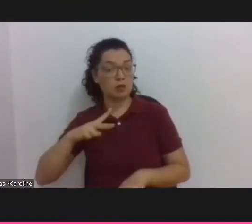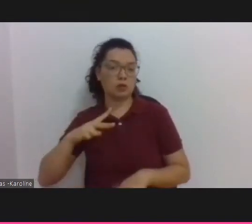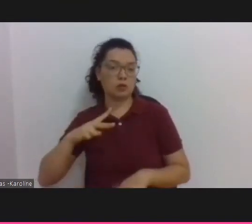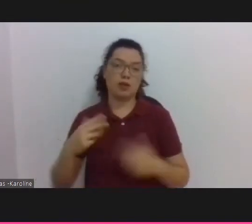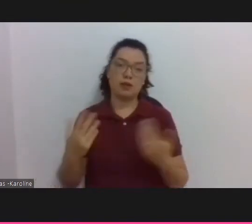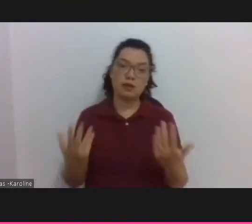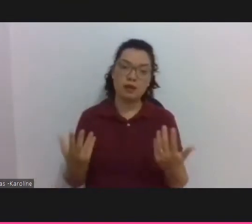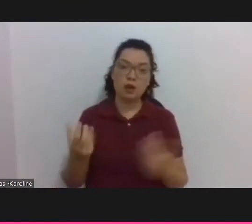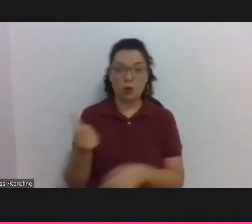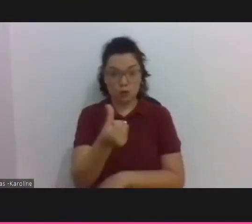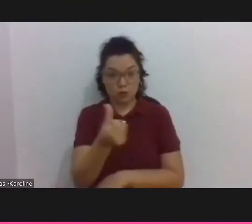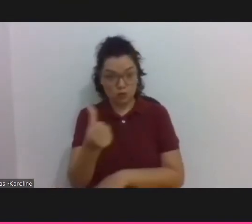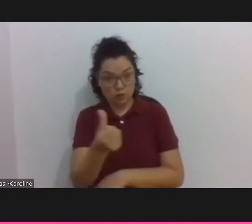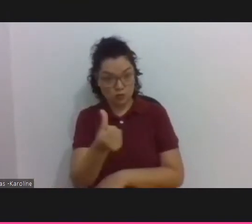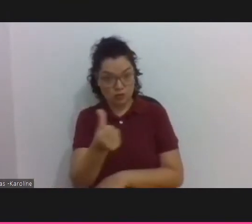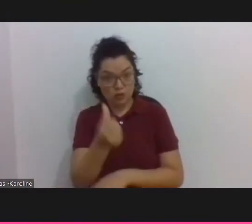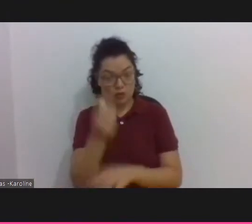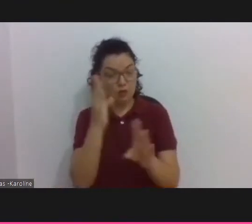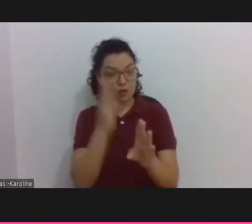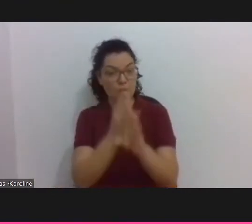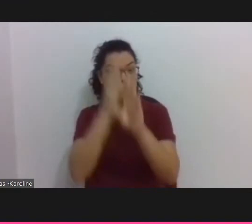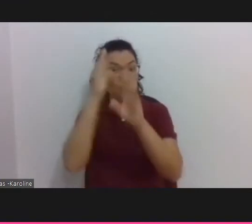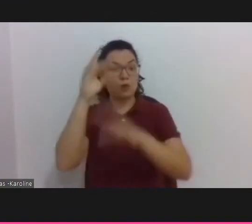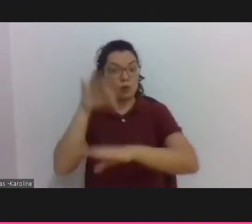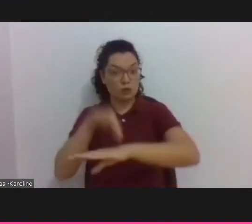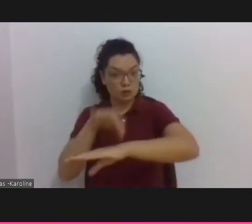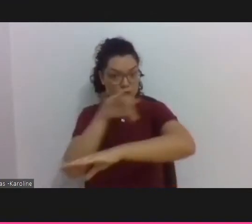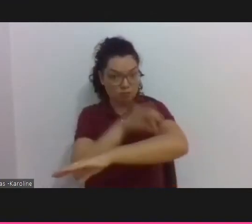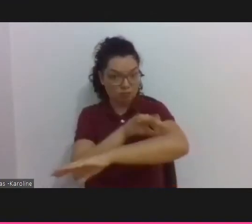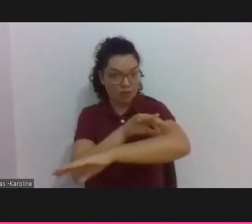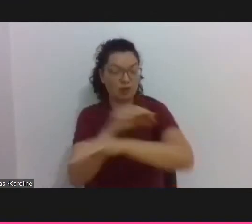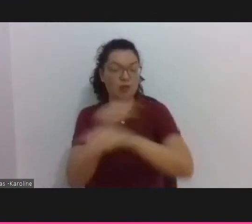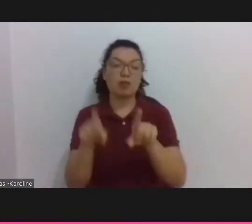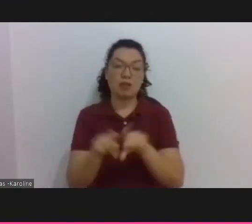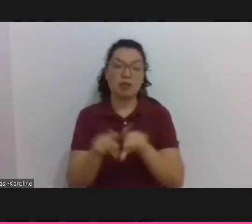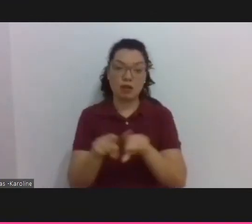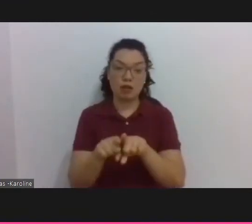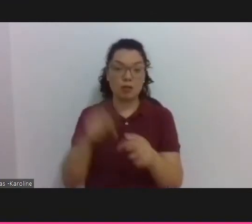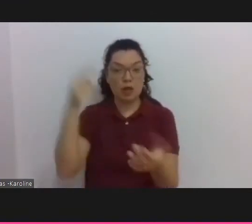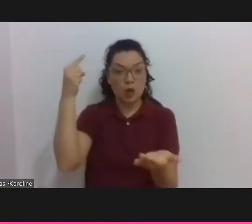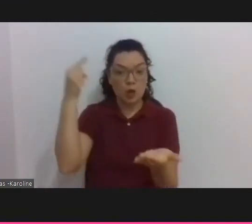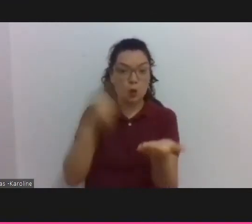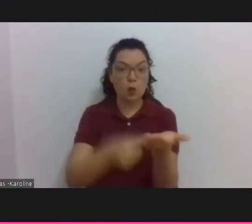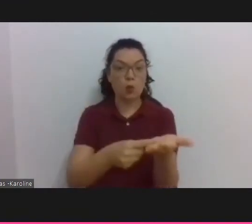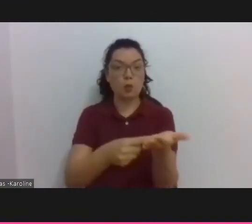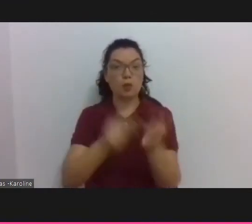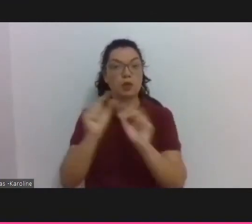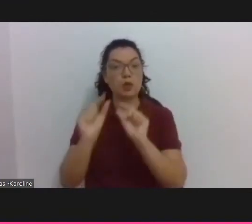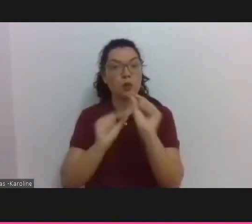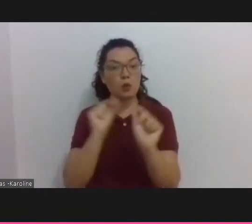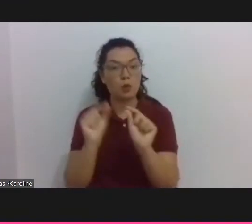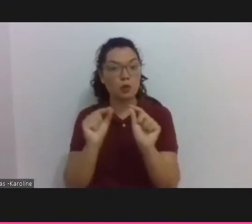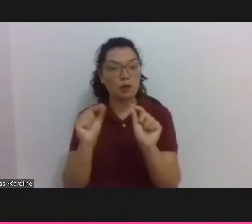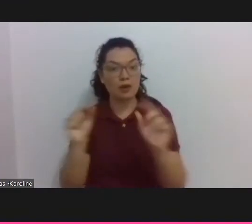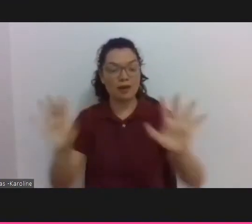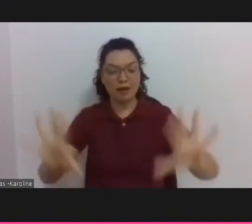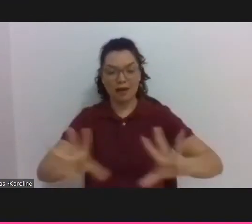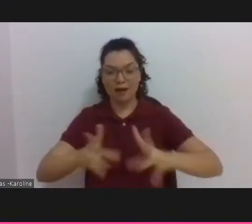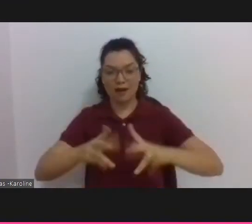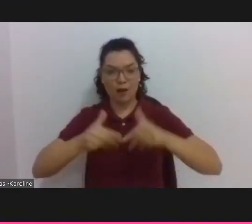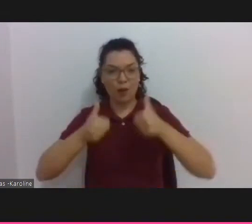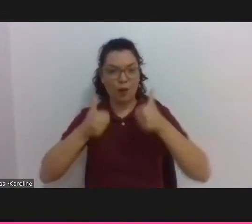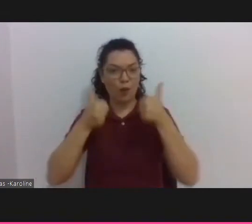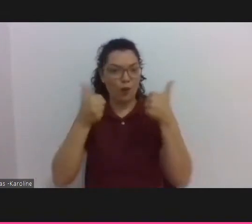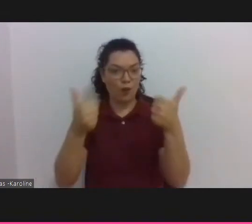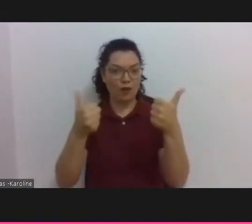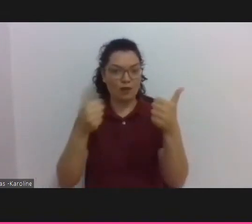também outros dois objetivos. De um lado, reafirmou a qualidade das pesquisas e dos pesquisadores em arquitetura e urbanismo